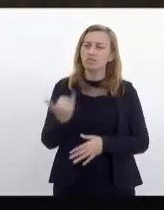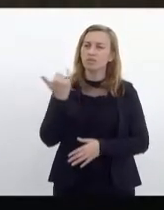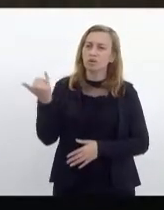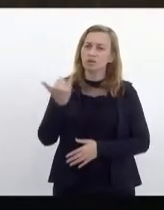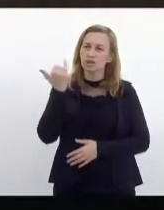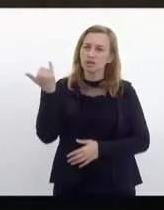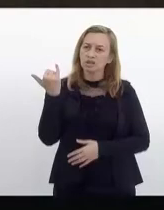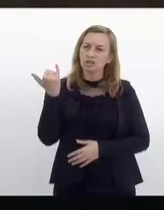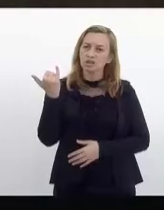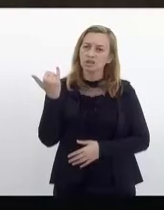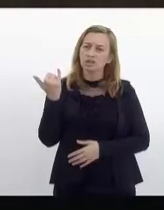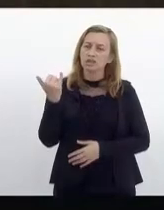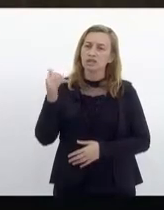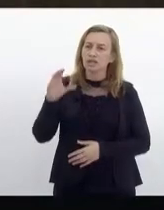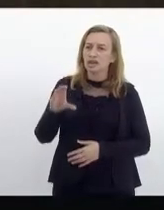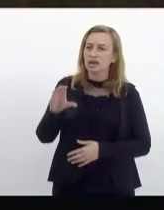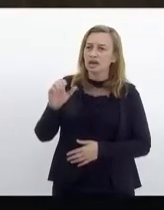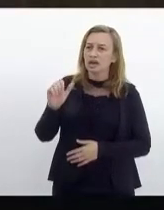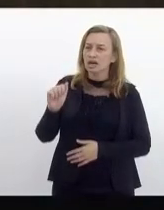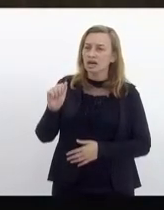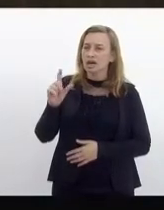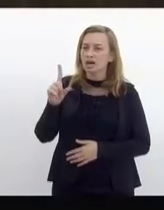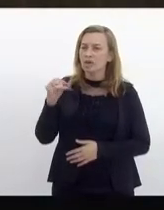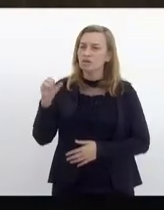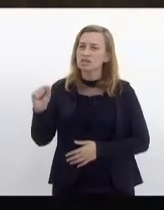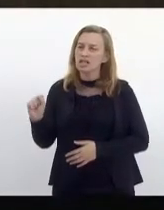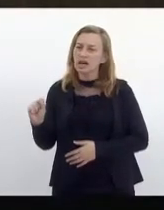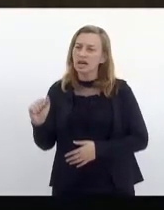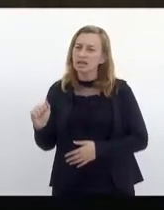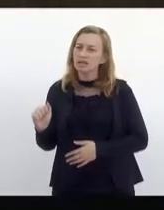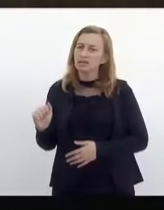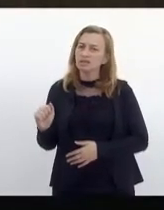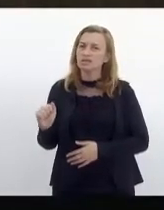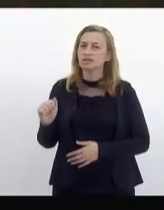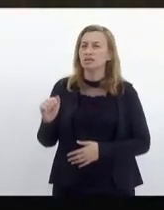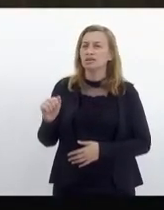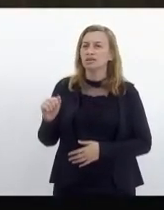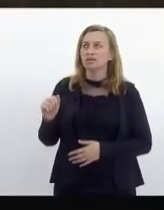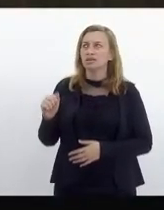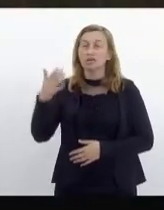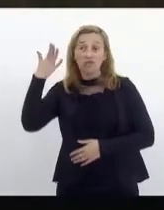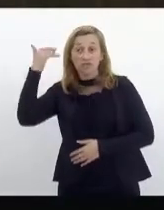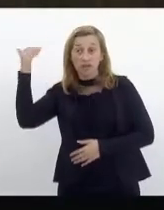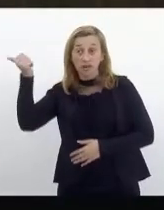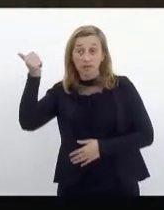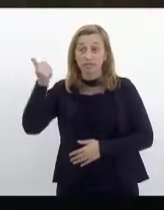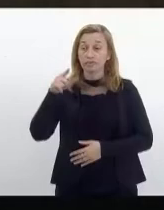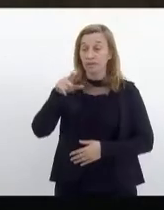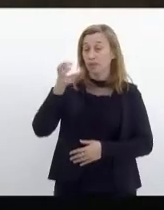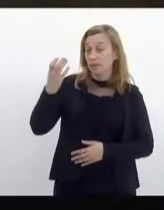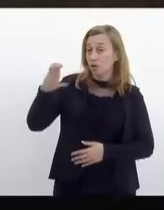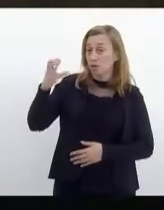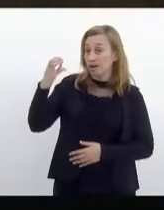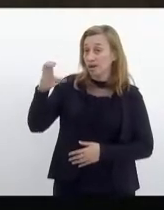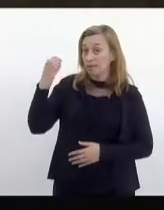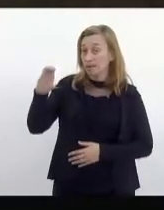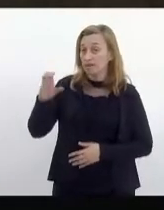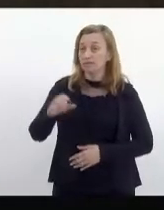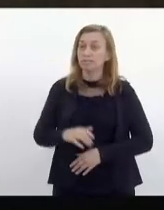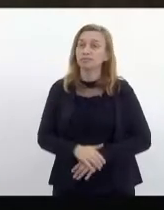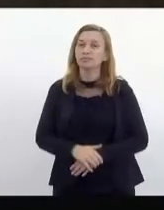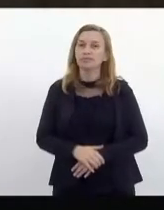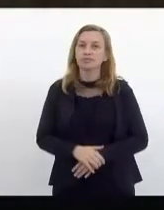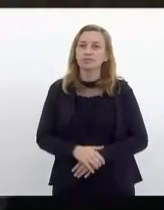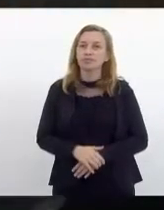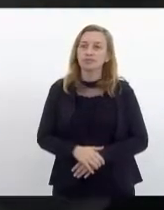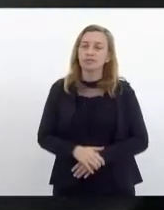importância dessa calçada da fama que está na Praça do Lido, em Copacabana, que surgiu a partir de uma